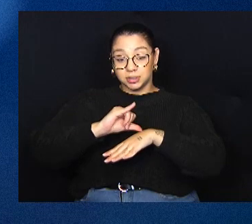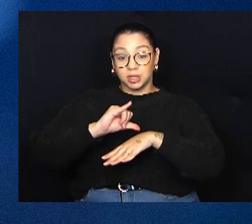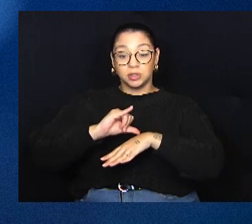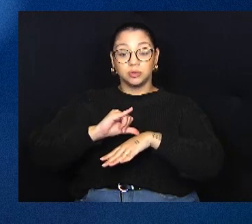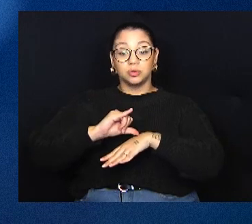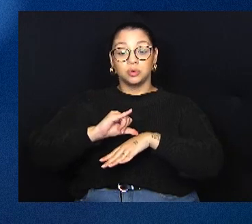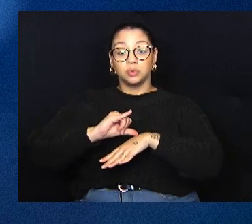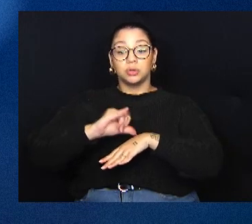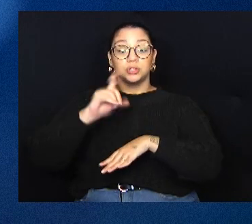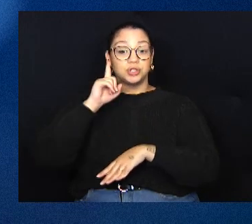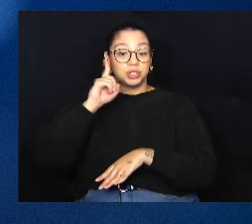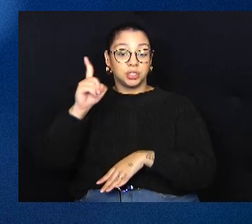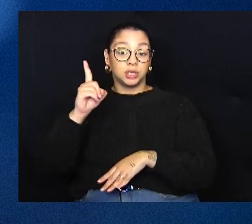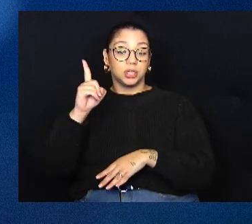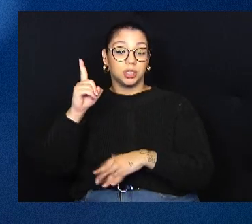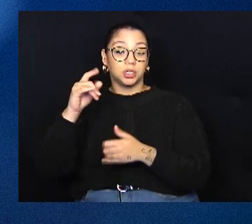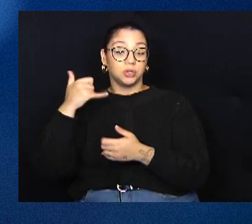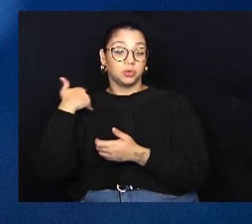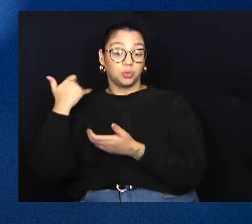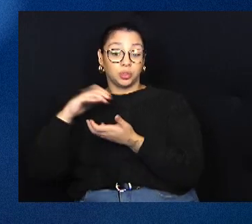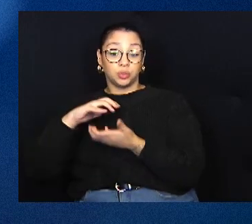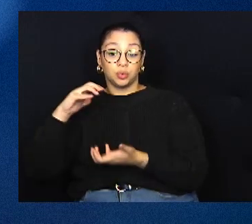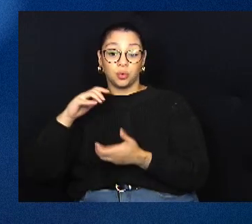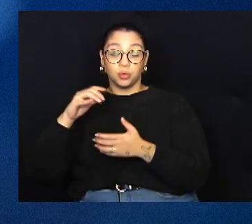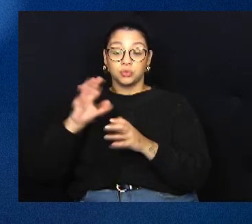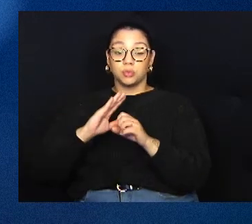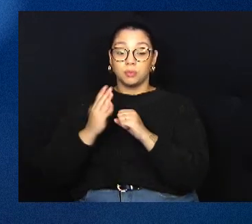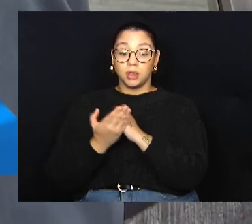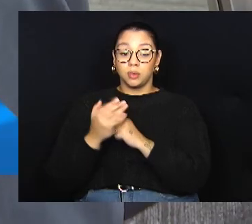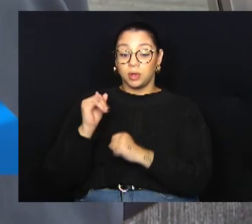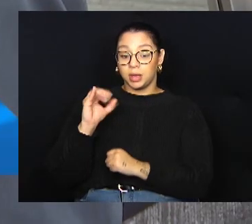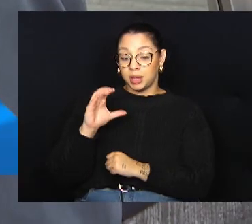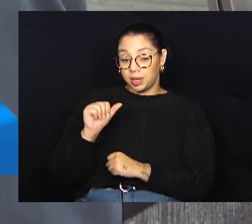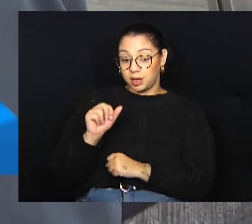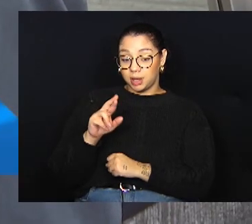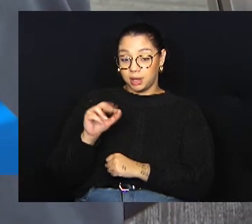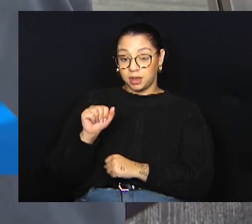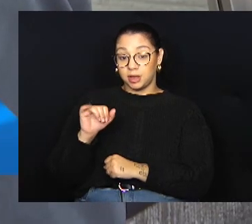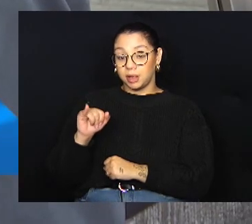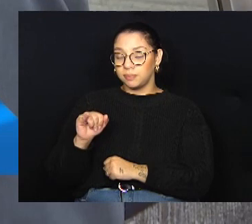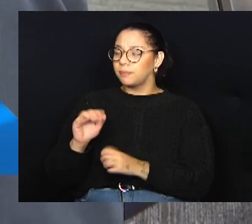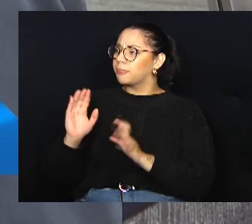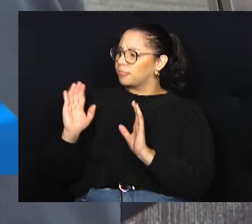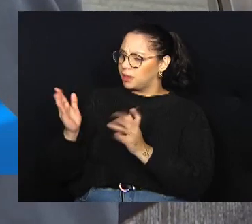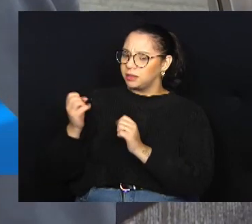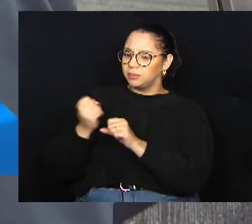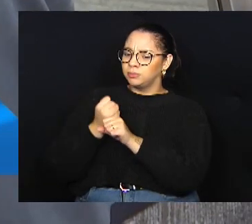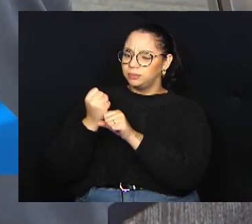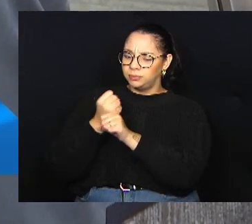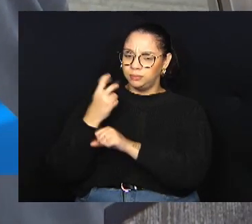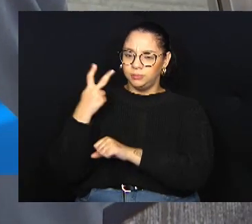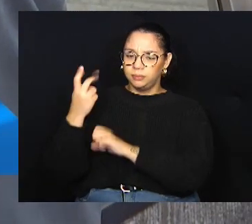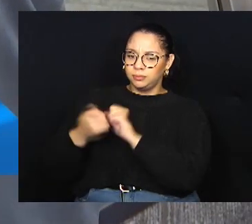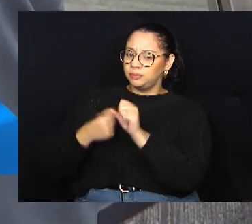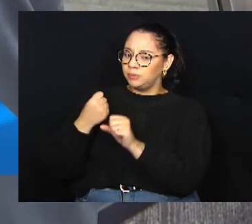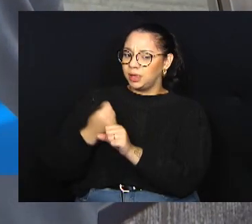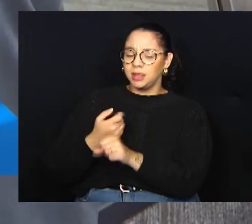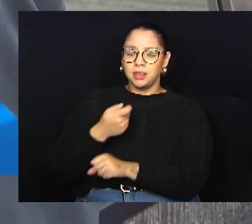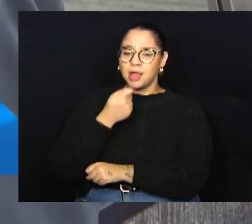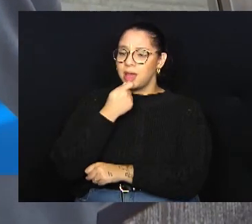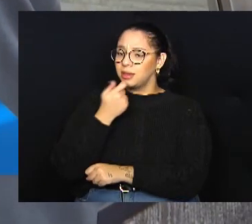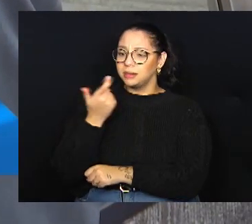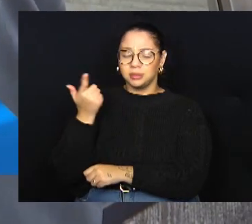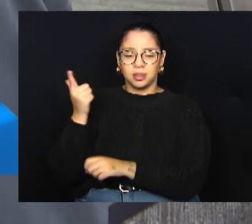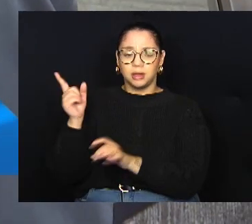do Idoso, que fica localizado no Jardim Icaraí. Já está construído há 2 anos e até agora a gente não viu um